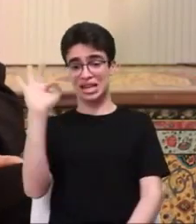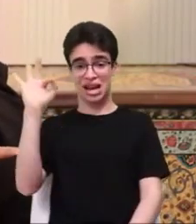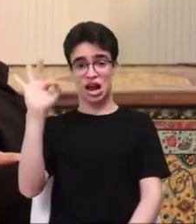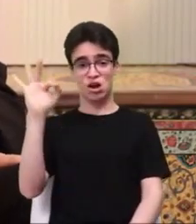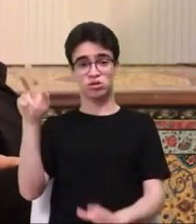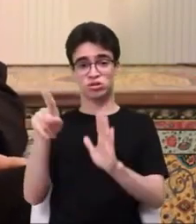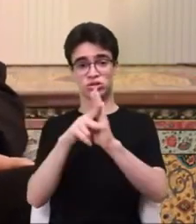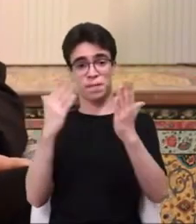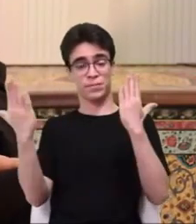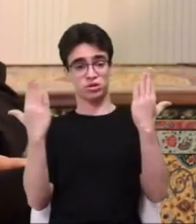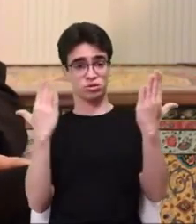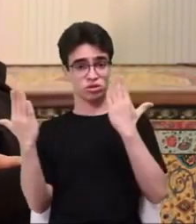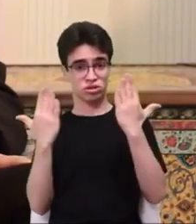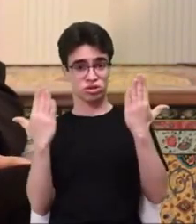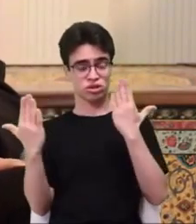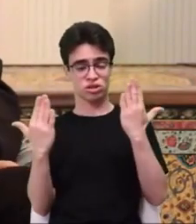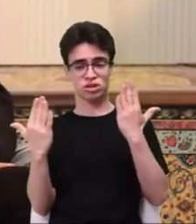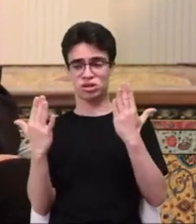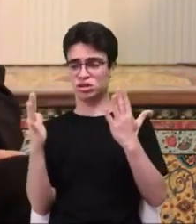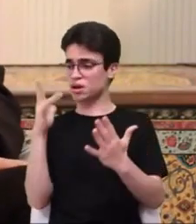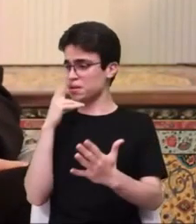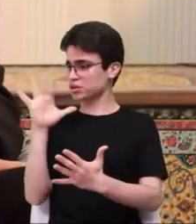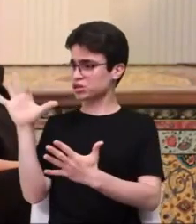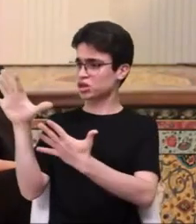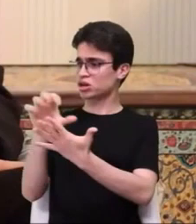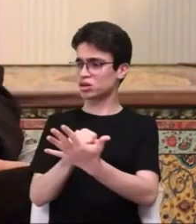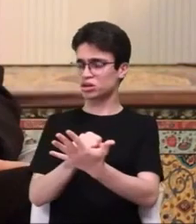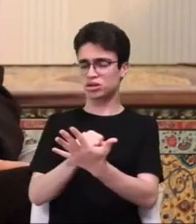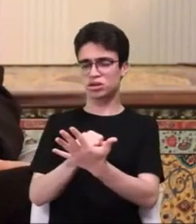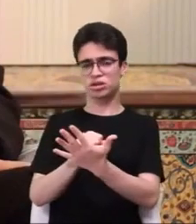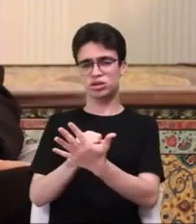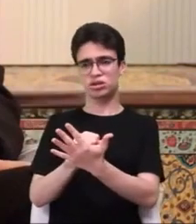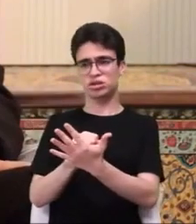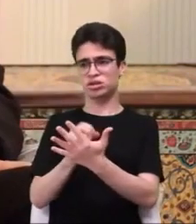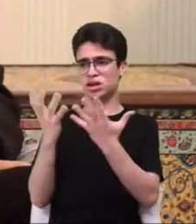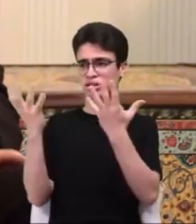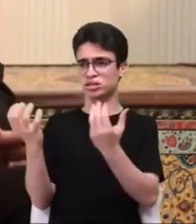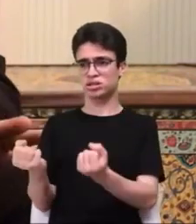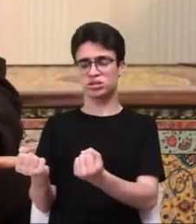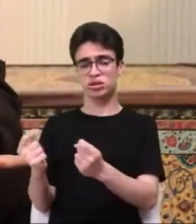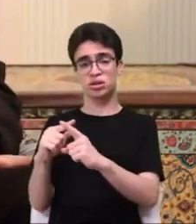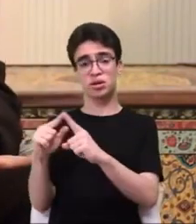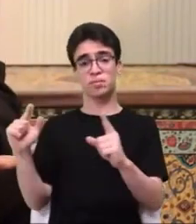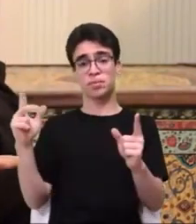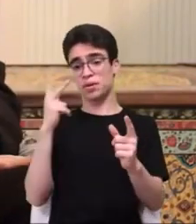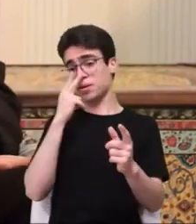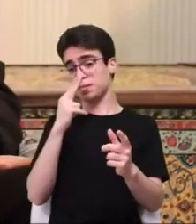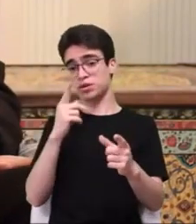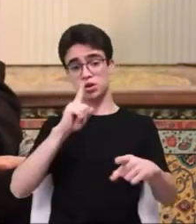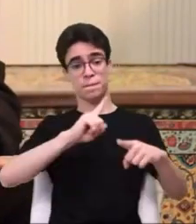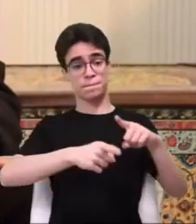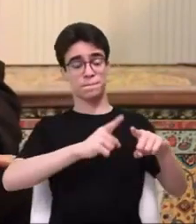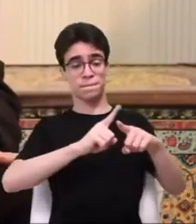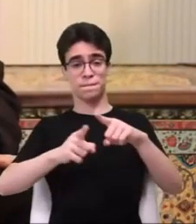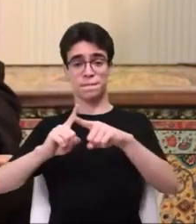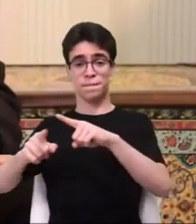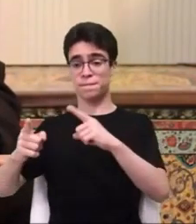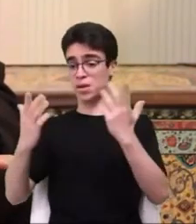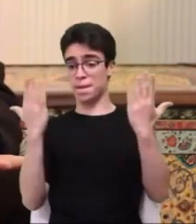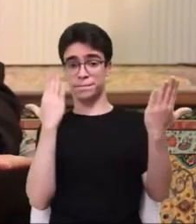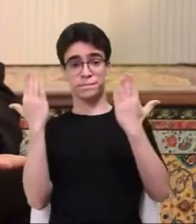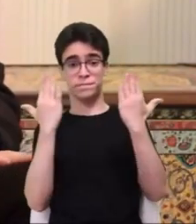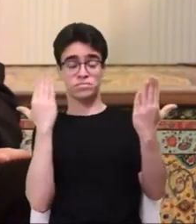né, esta informação da Organização Mundial da Saúde e passou a proibir os psicólogos